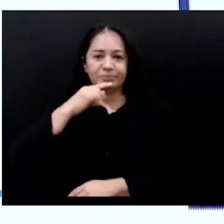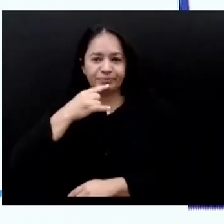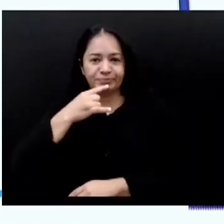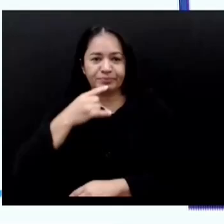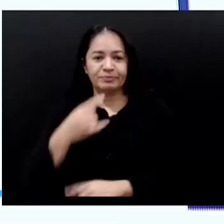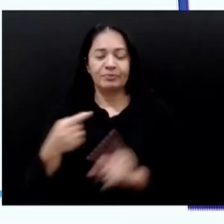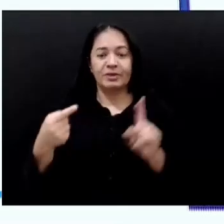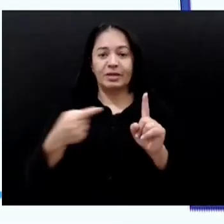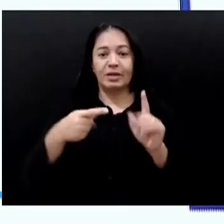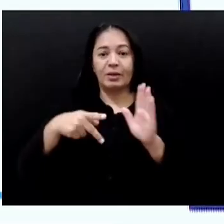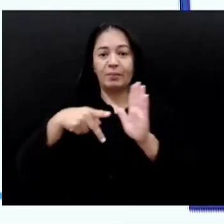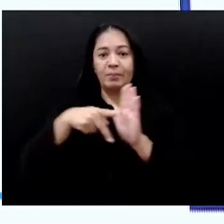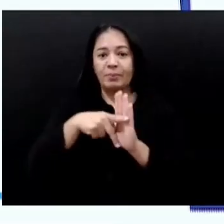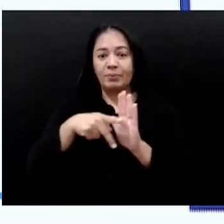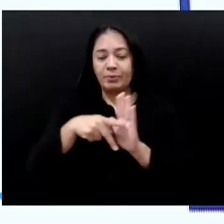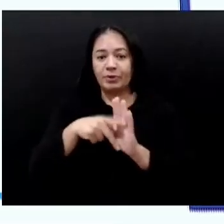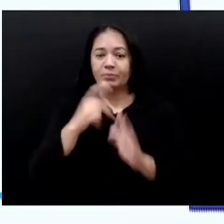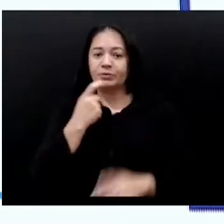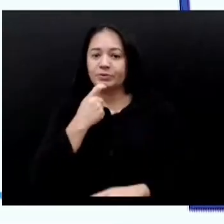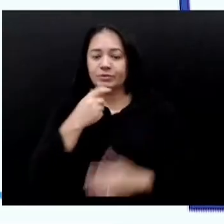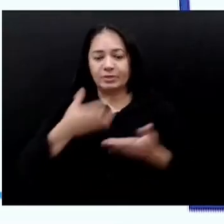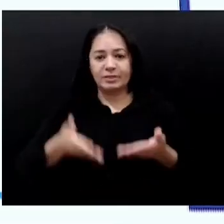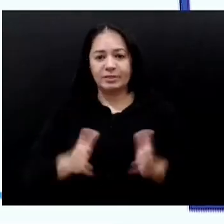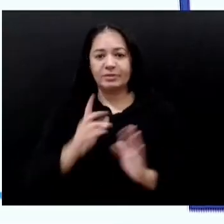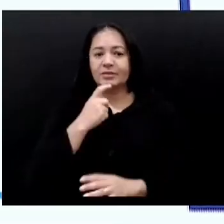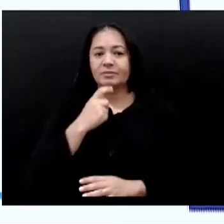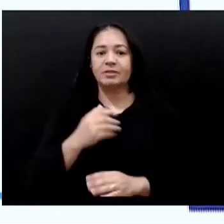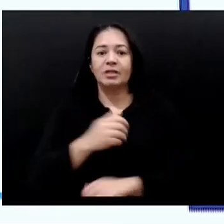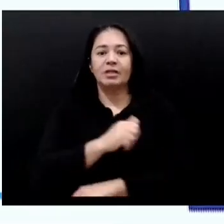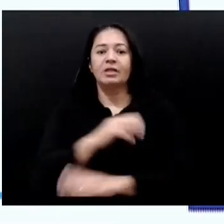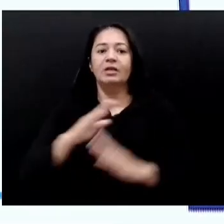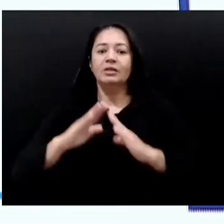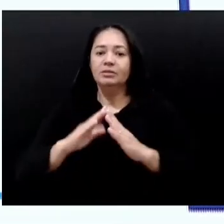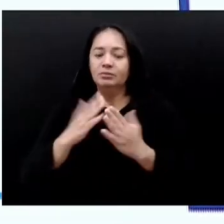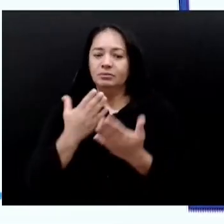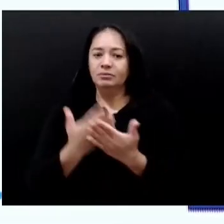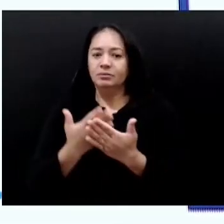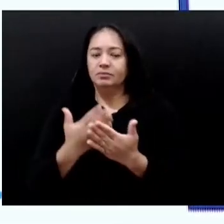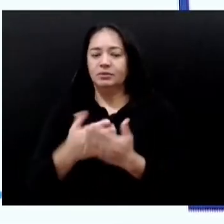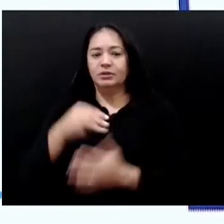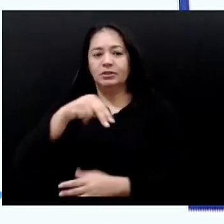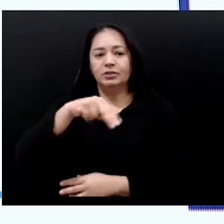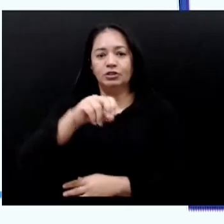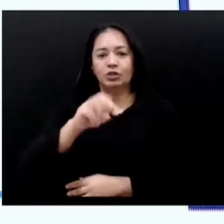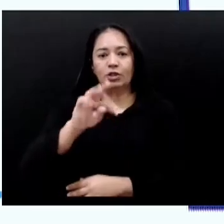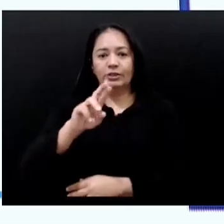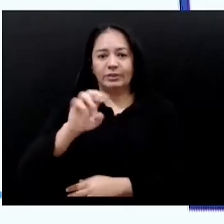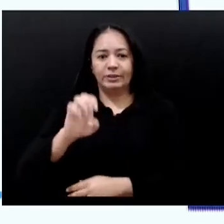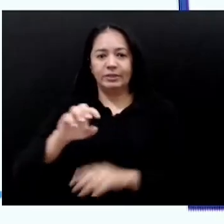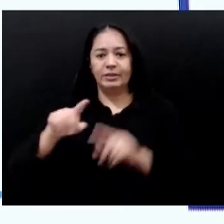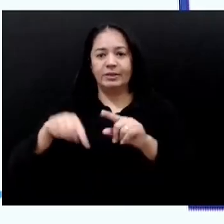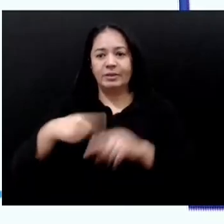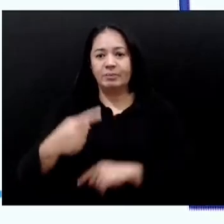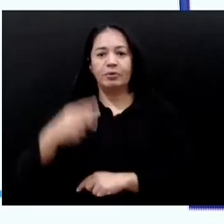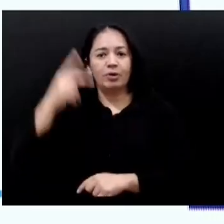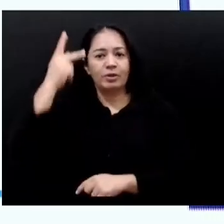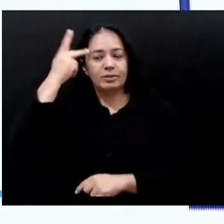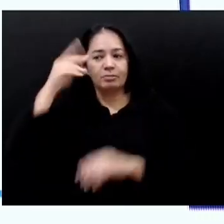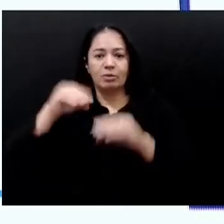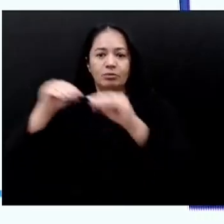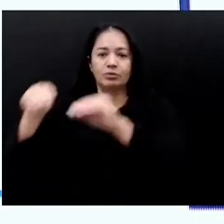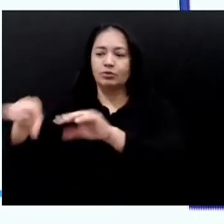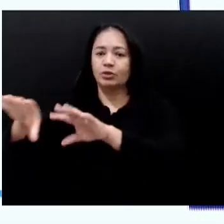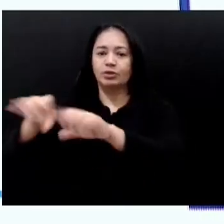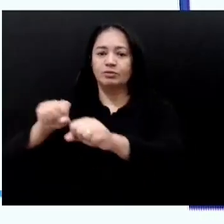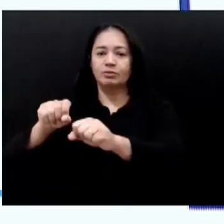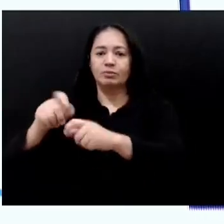estudou até o ensino médio na escola Notre Dame Campinas, e em seguida mudou-se para São Paulo, onde se formou em administração e